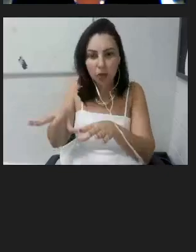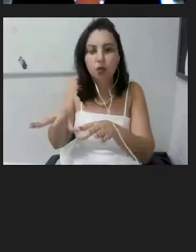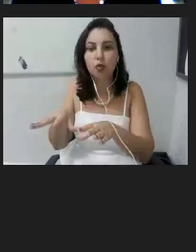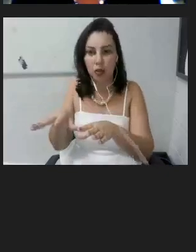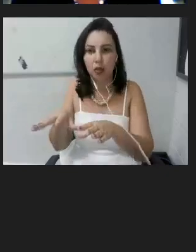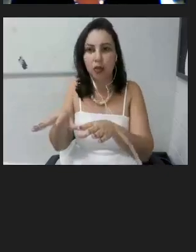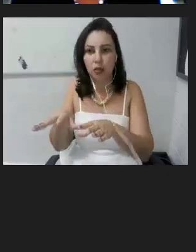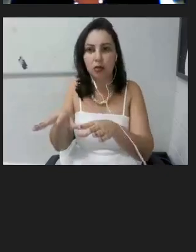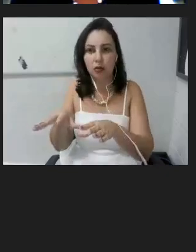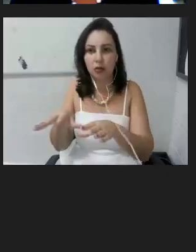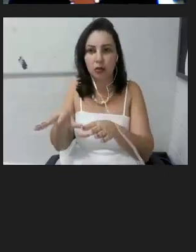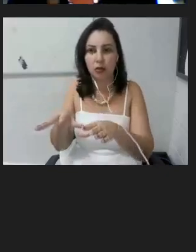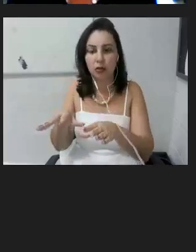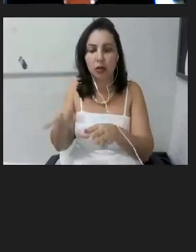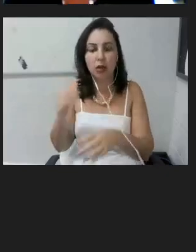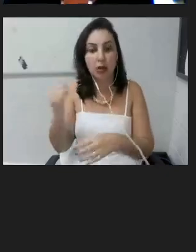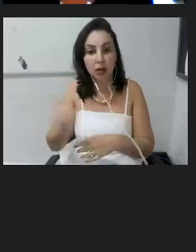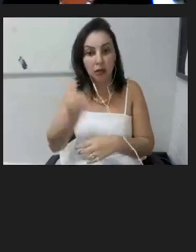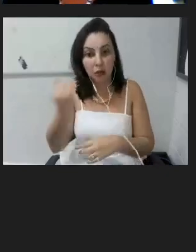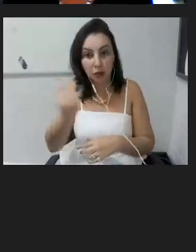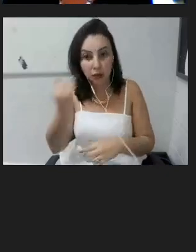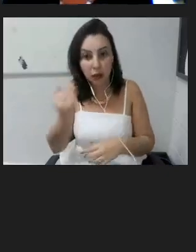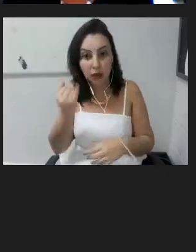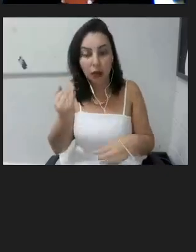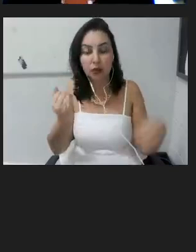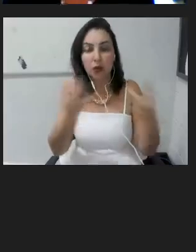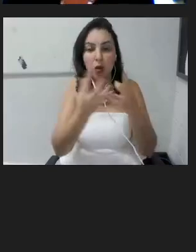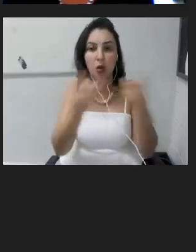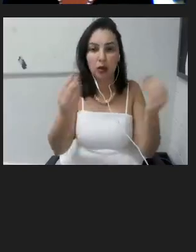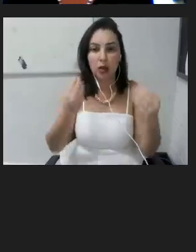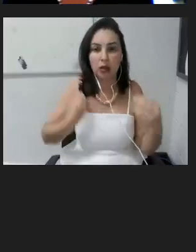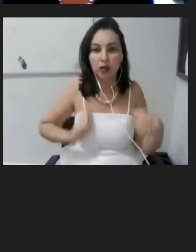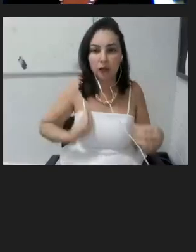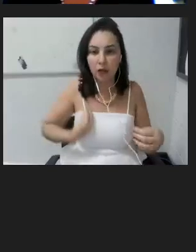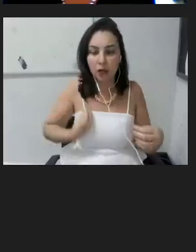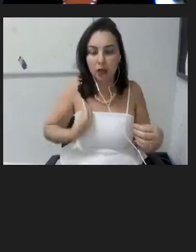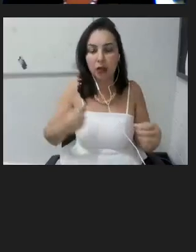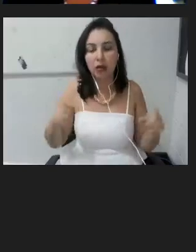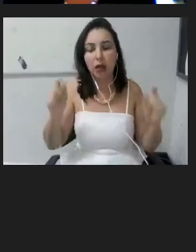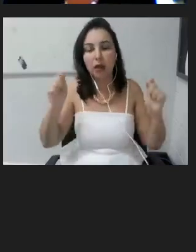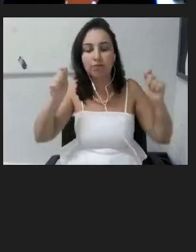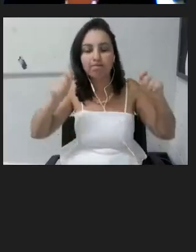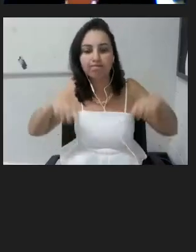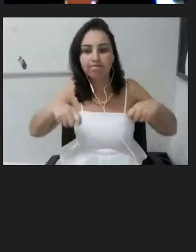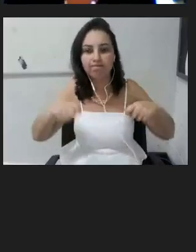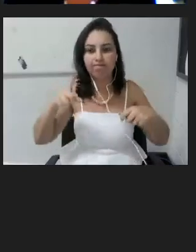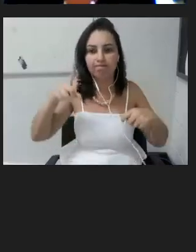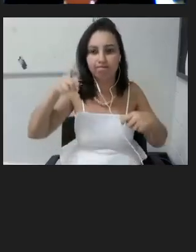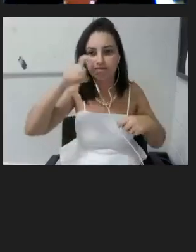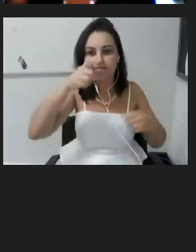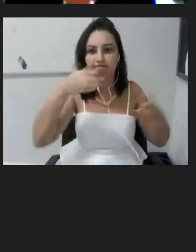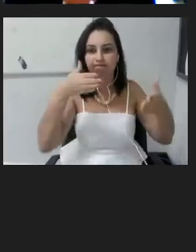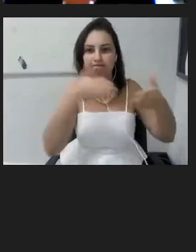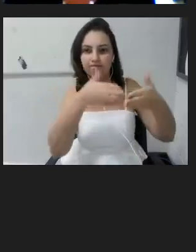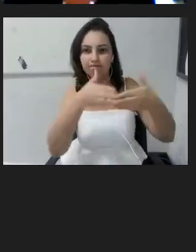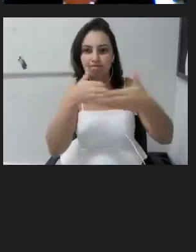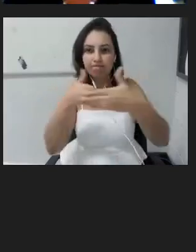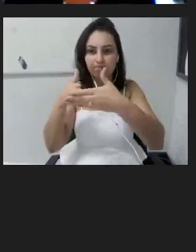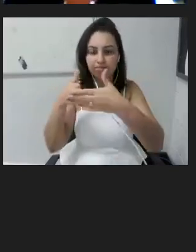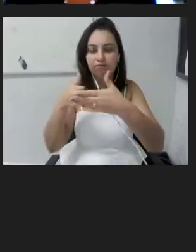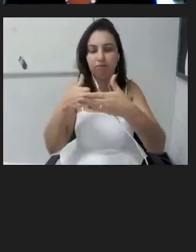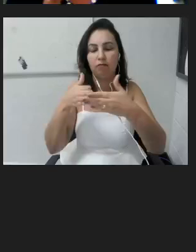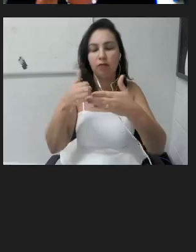Envolve prejuízos importantes para a qualidade de vida que podem dificultar a realização de atividades que antes eram